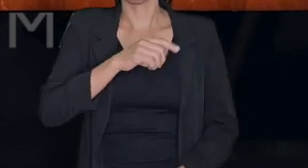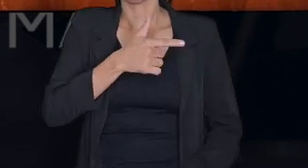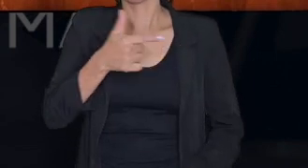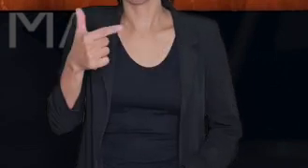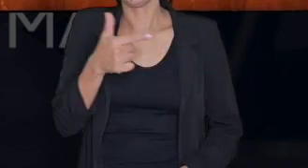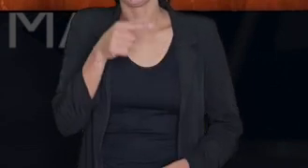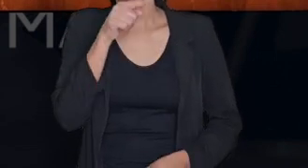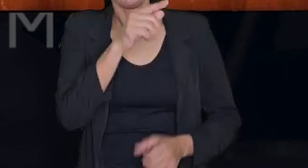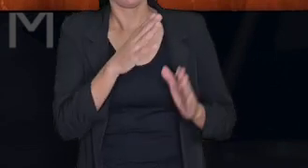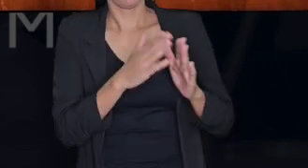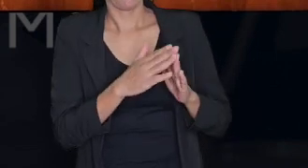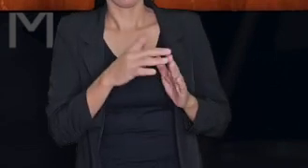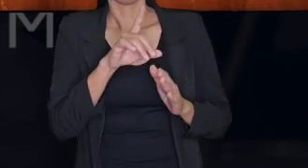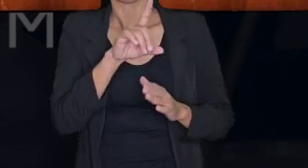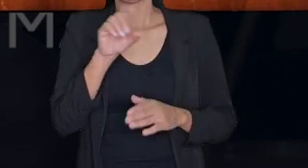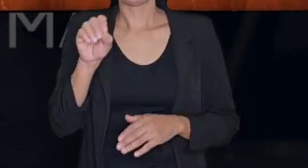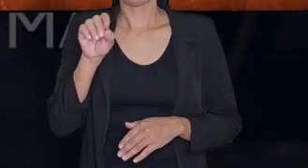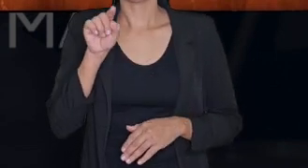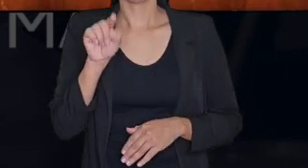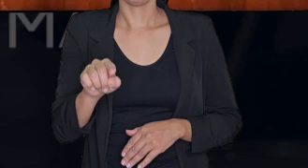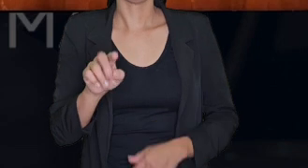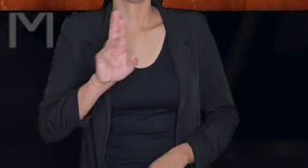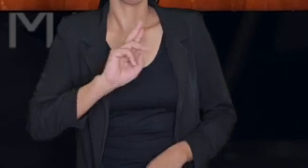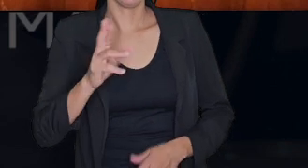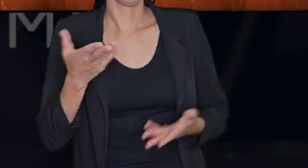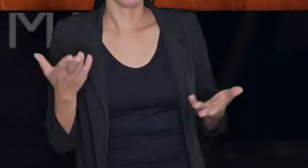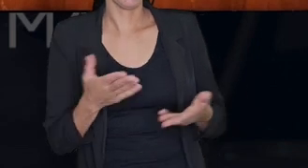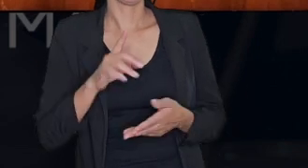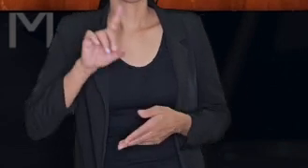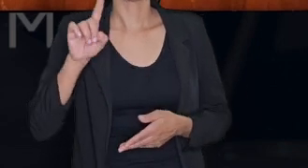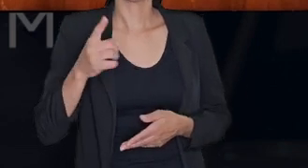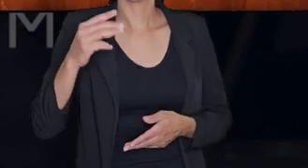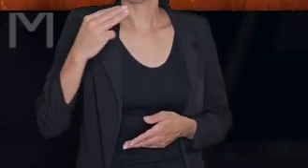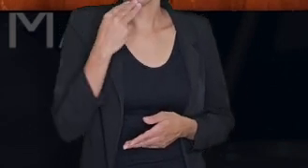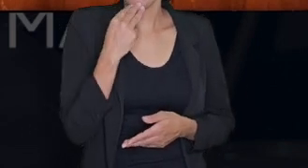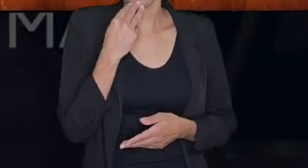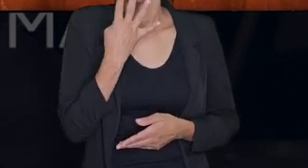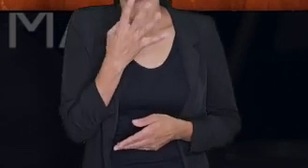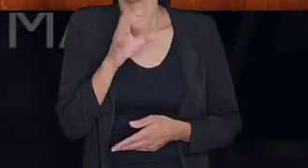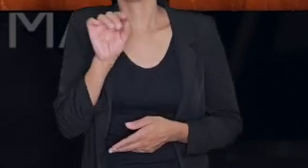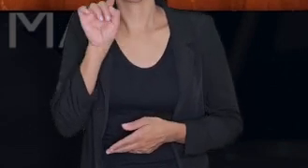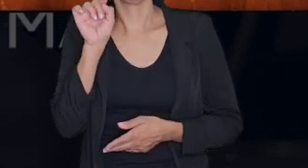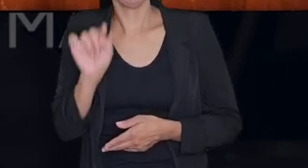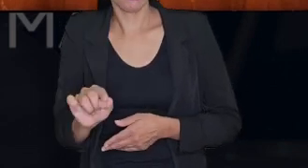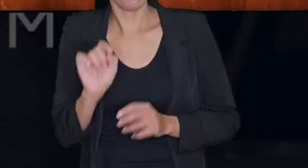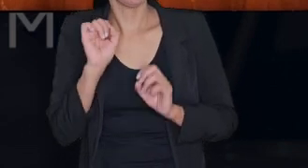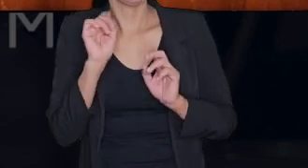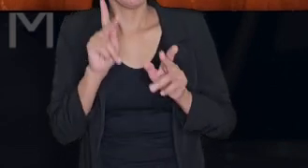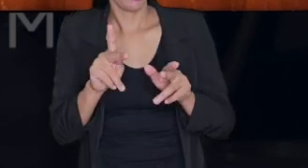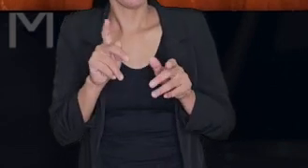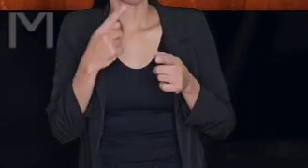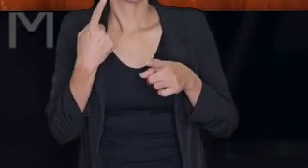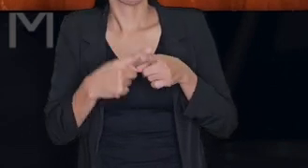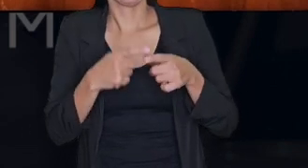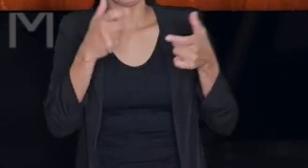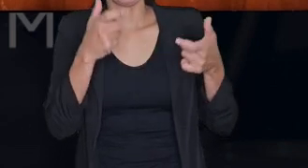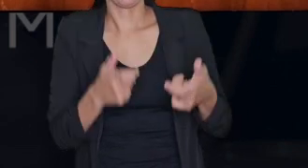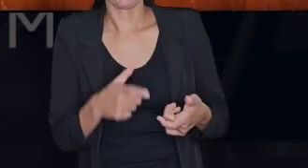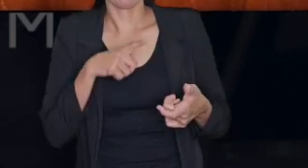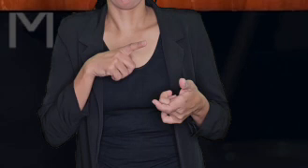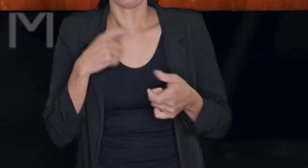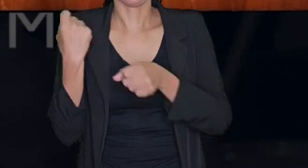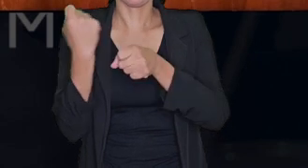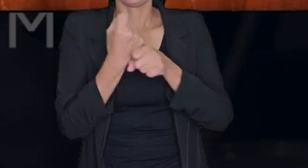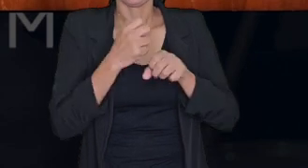cara faleceu em 2022. Esse imóvel que valia 100 mil reais, hoje deve valer 1.400.000. Tudo bem?